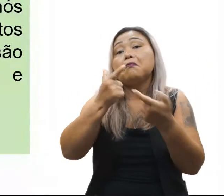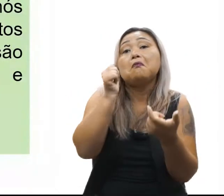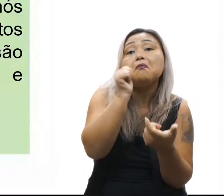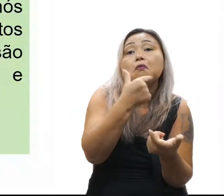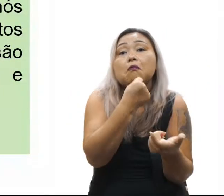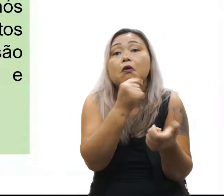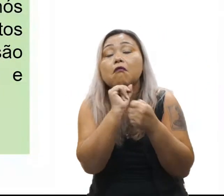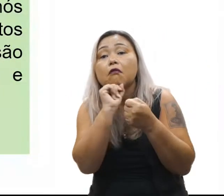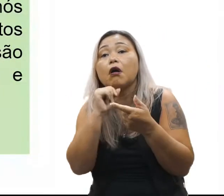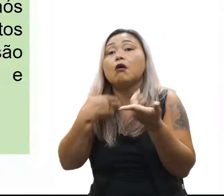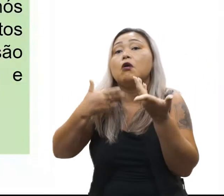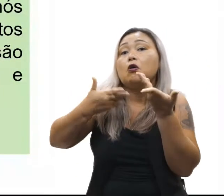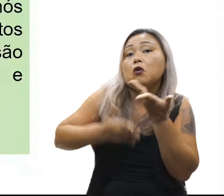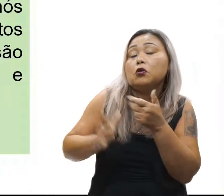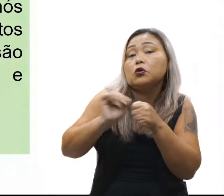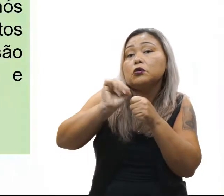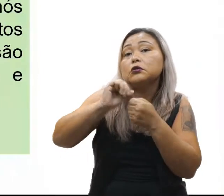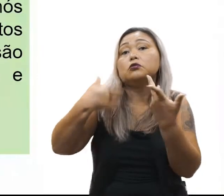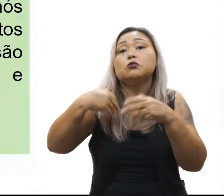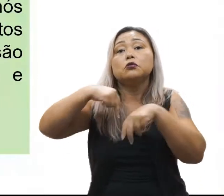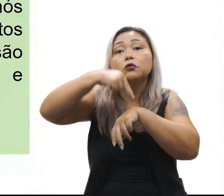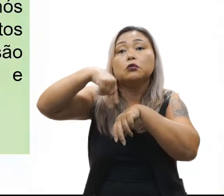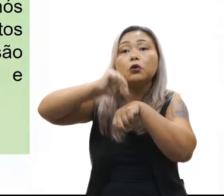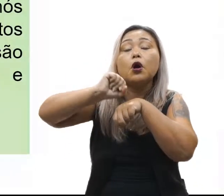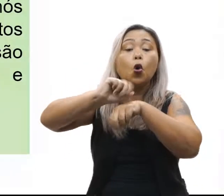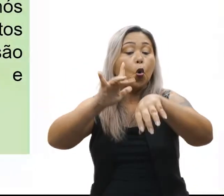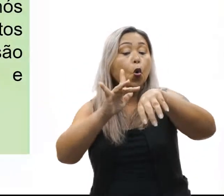origem nacional ou étnica, cor,